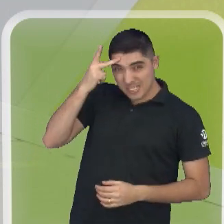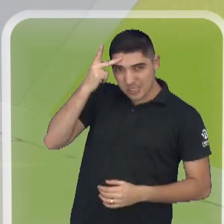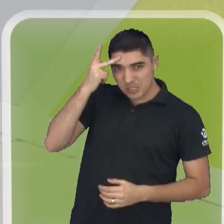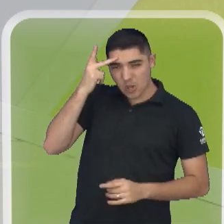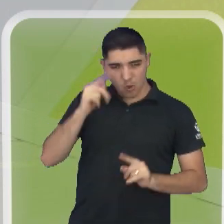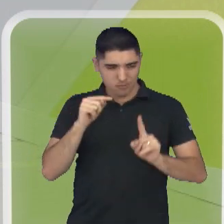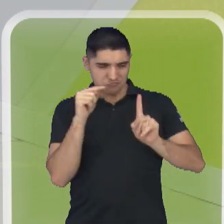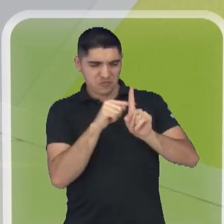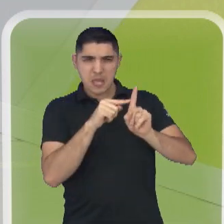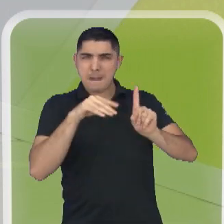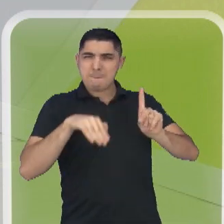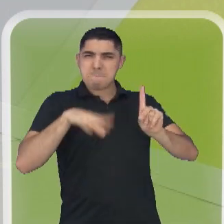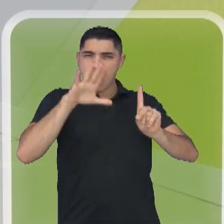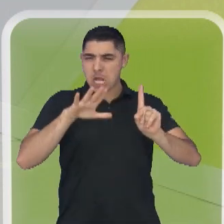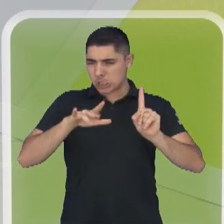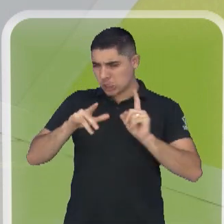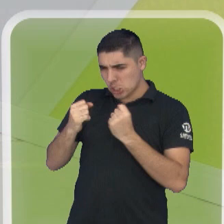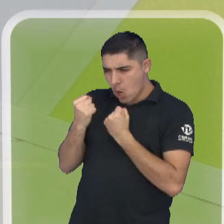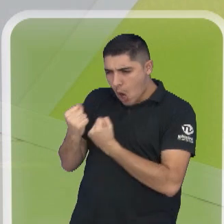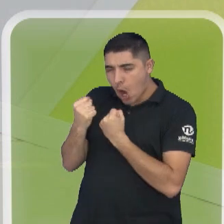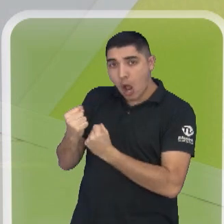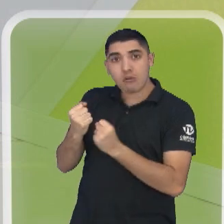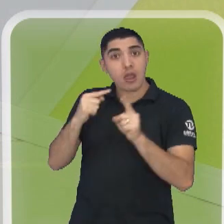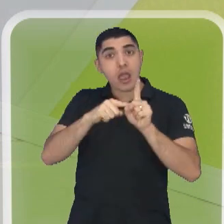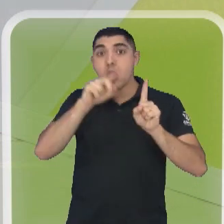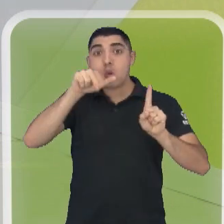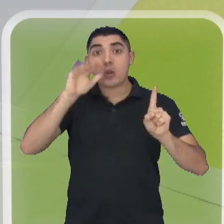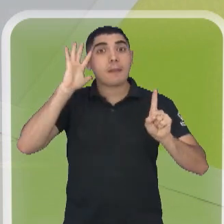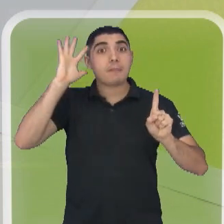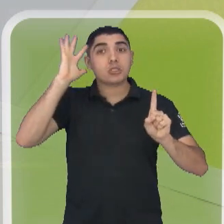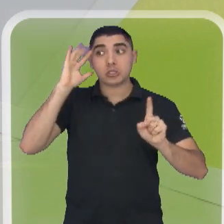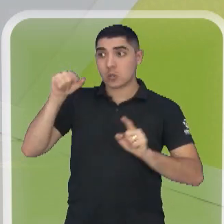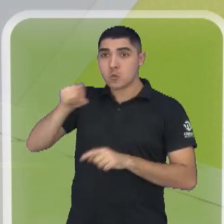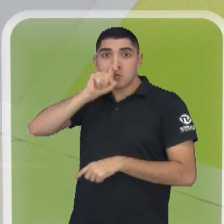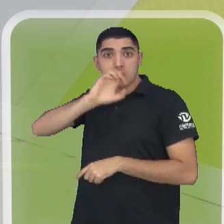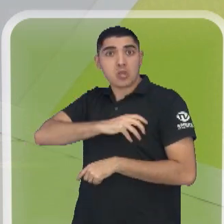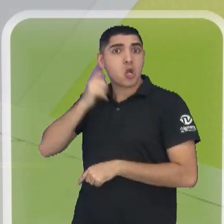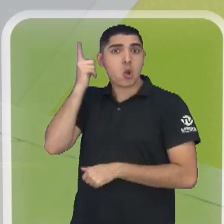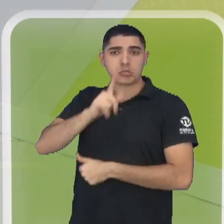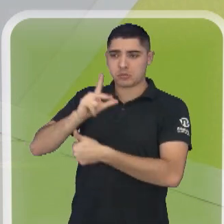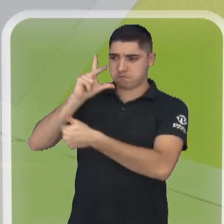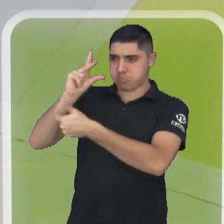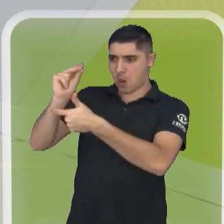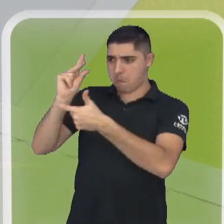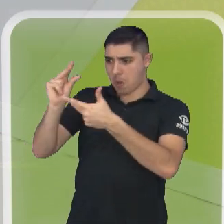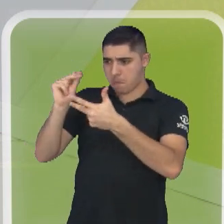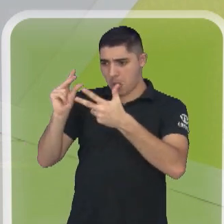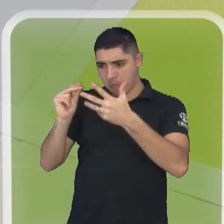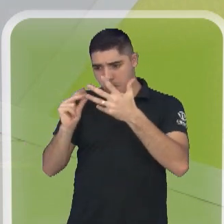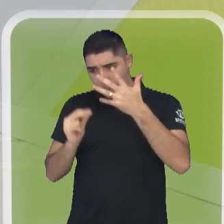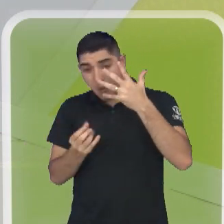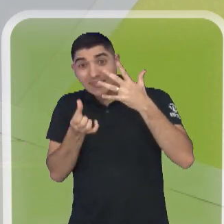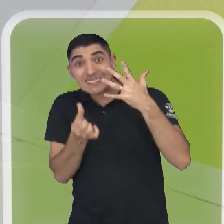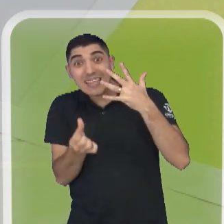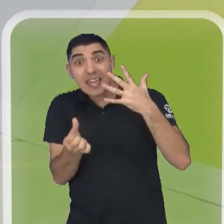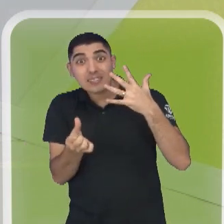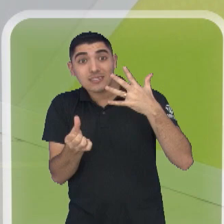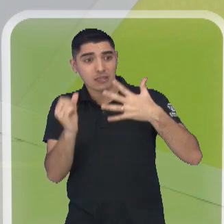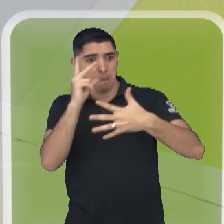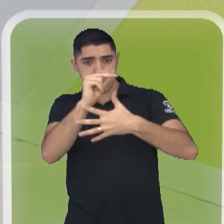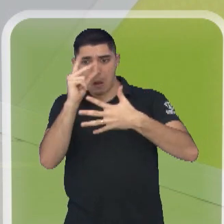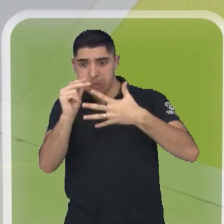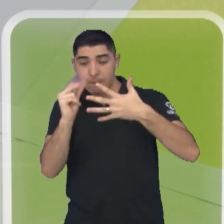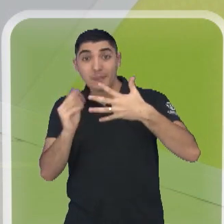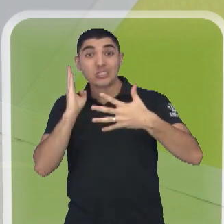mais entusiasta, esperaria uma campanha dessa do São José de 6 jogos seguidos, 6 vitórias consecutivas.